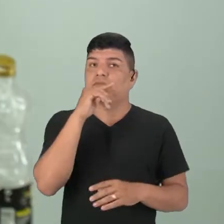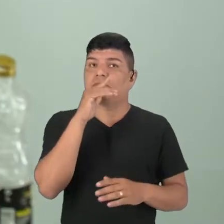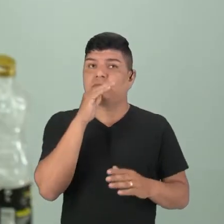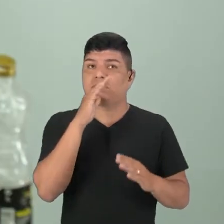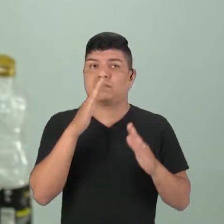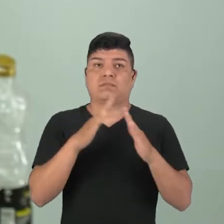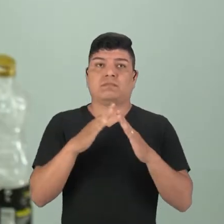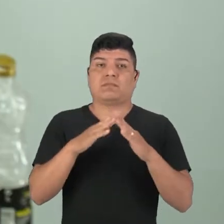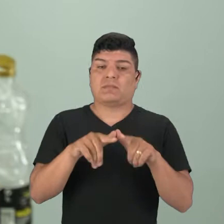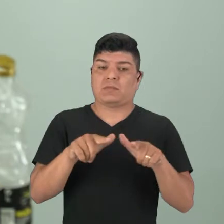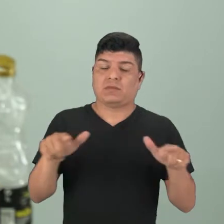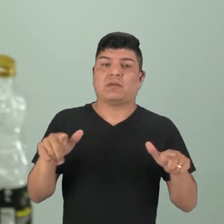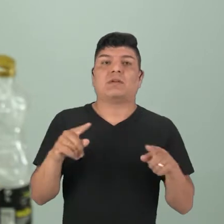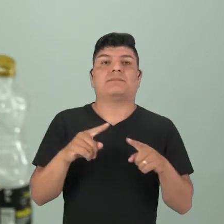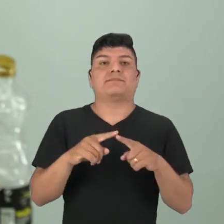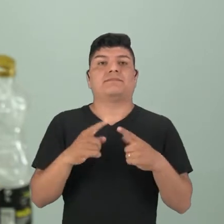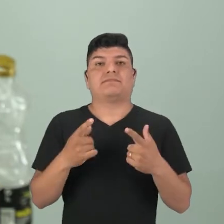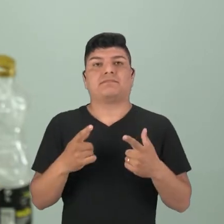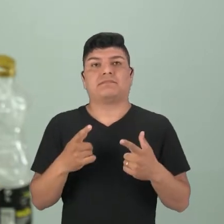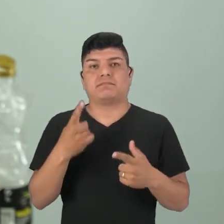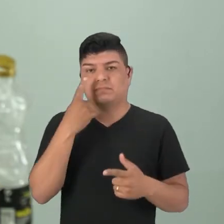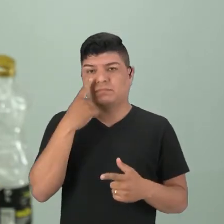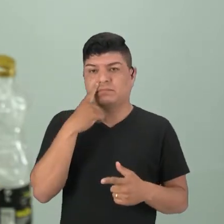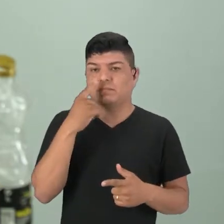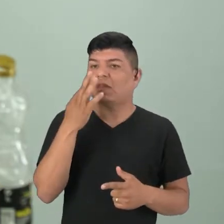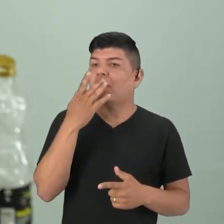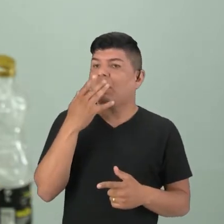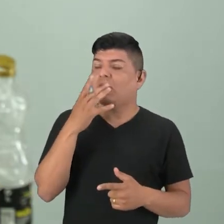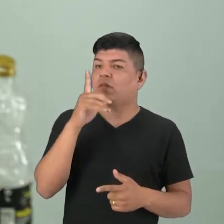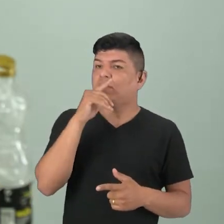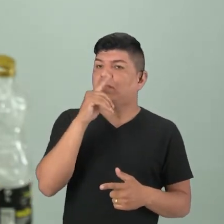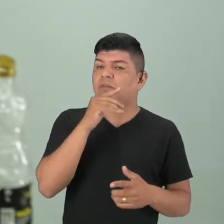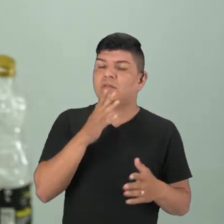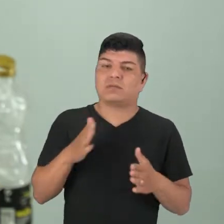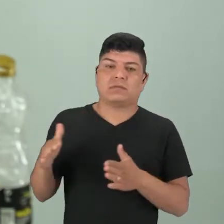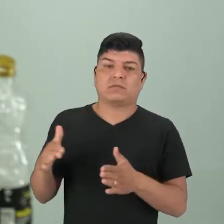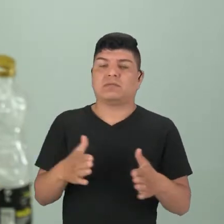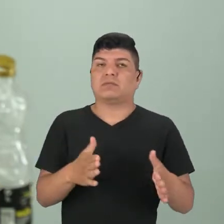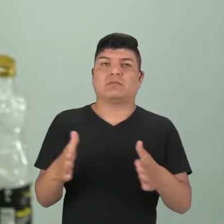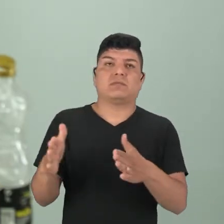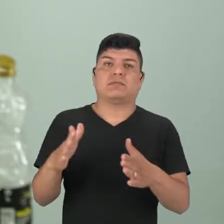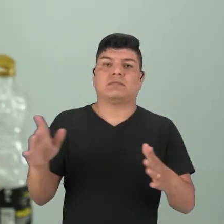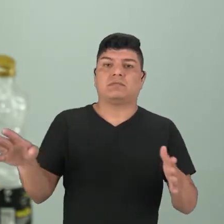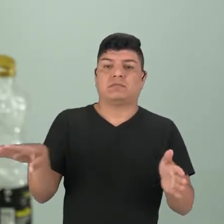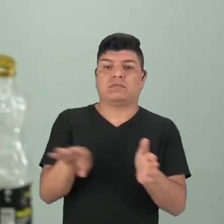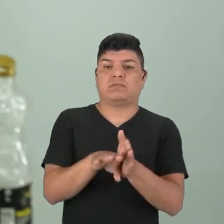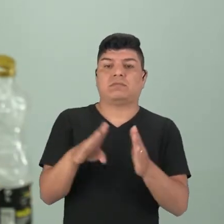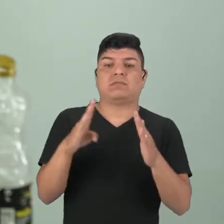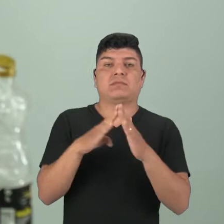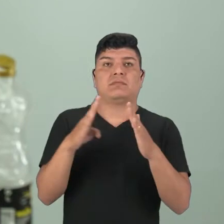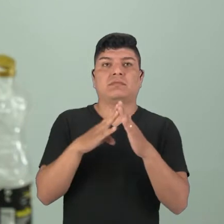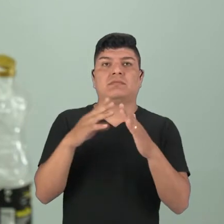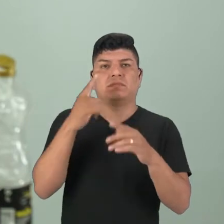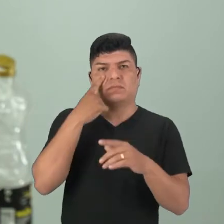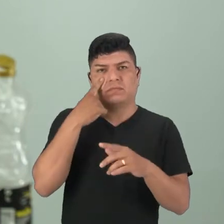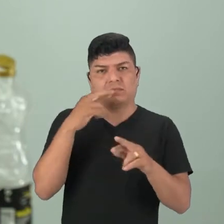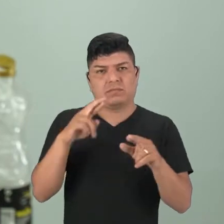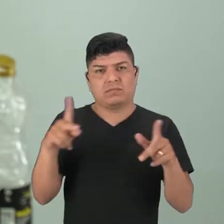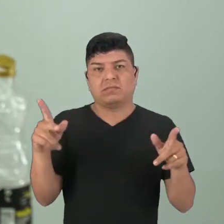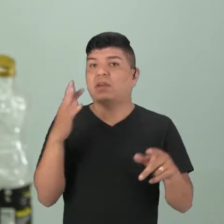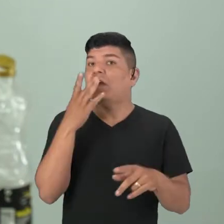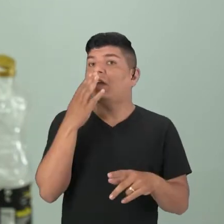maneira mais limpa, né? A gente vê a coloração da água dos rios e a coloração que chega nas nossas casas. Vocês já repararam a diferença